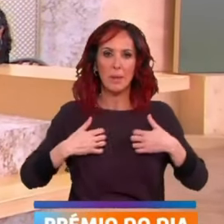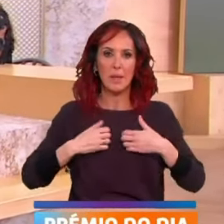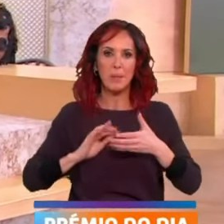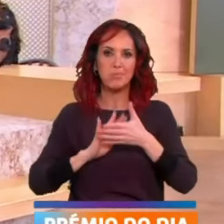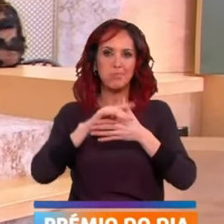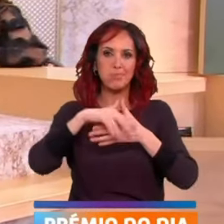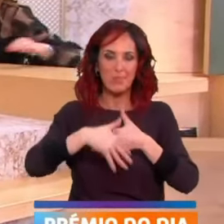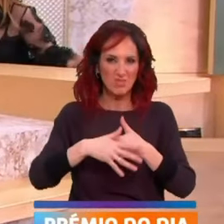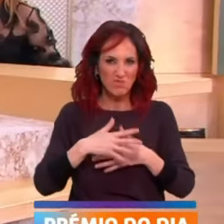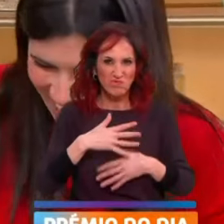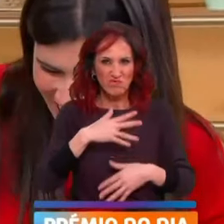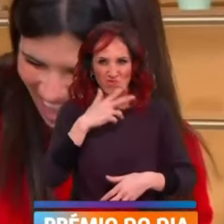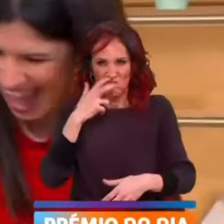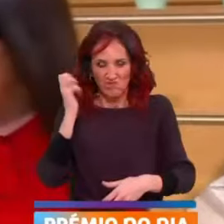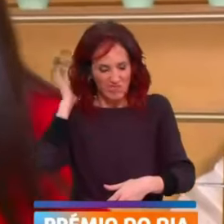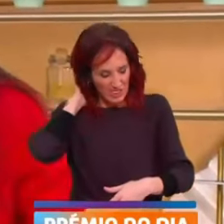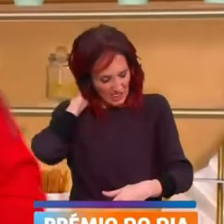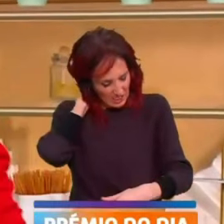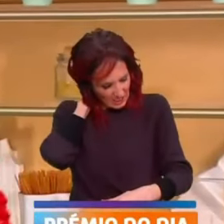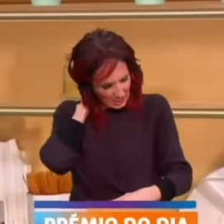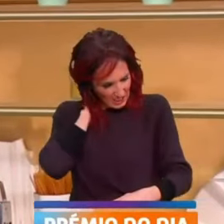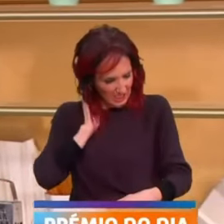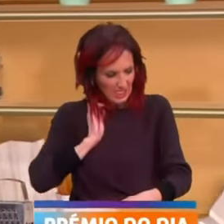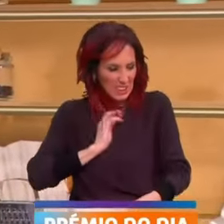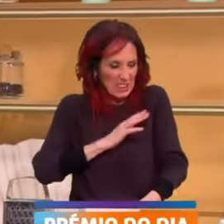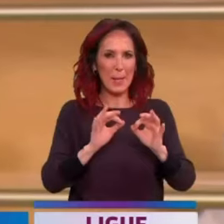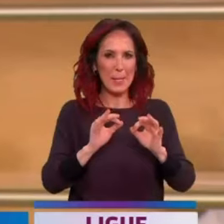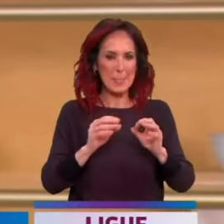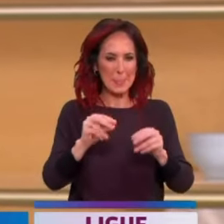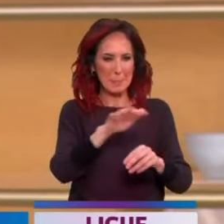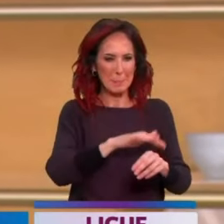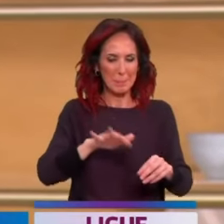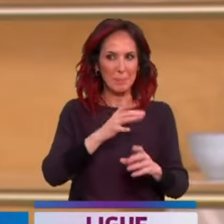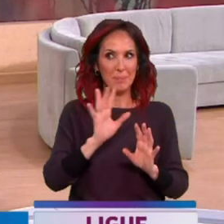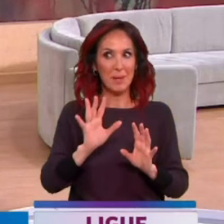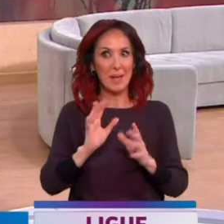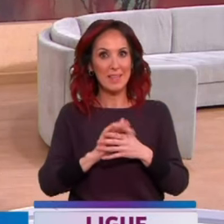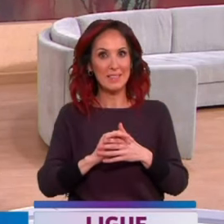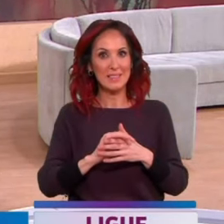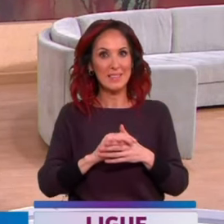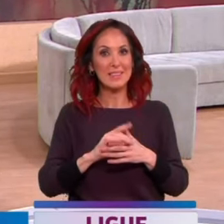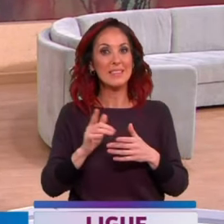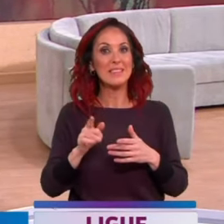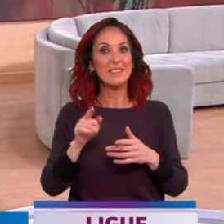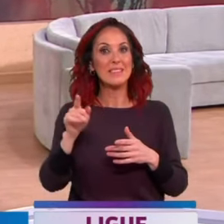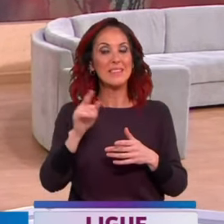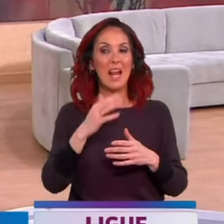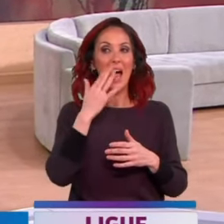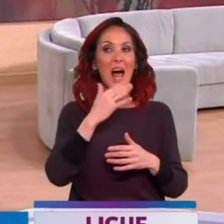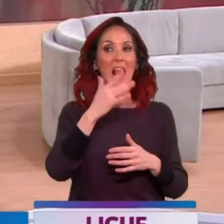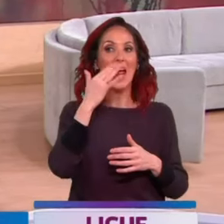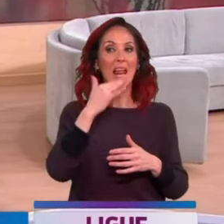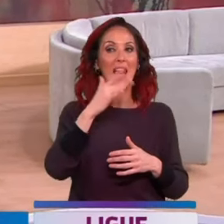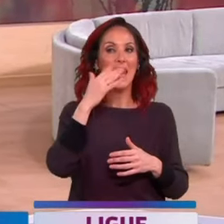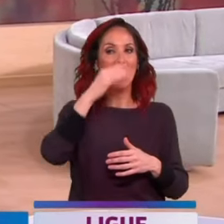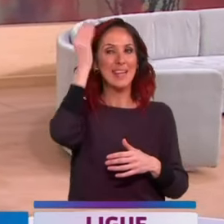é um cheiro a bacalhau. É desde que nós entramos aqui é hoje de manhã. Vá, está tudo bem. Nós não podemos passar à frente ali do canto